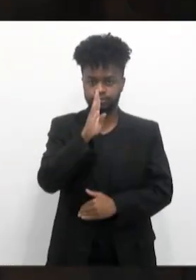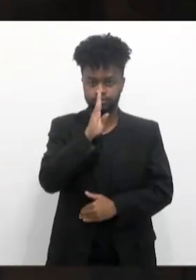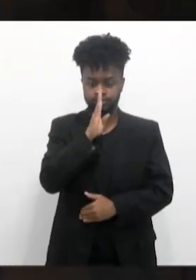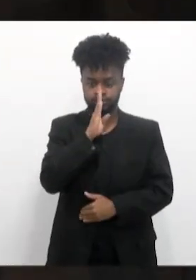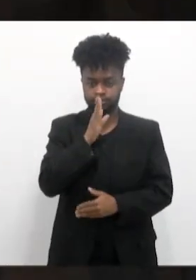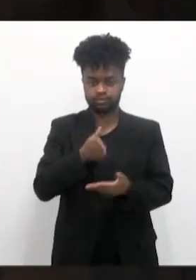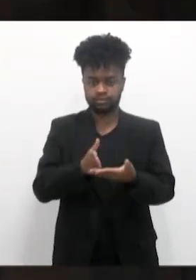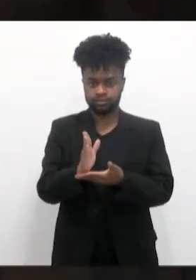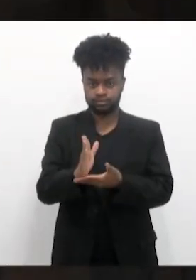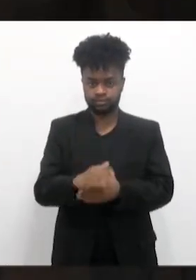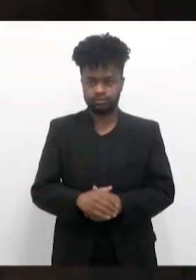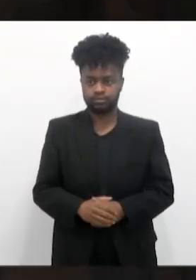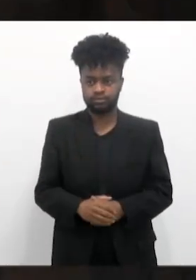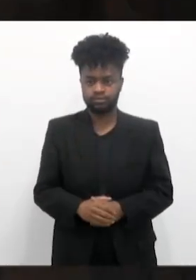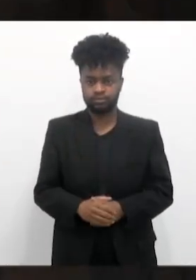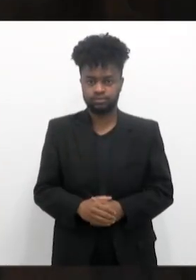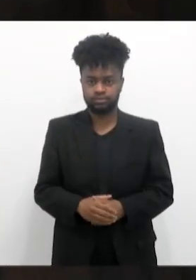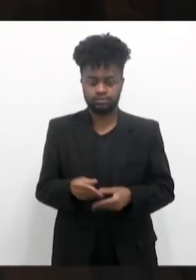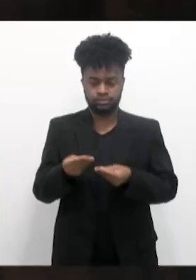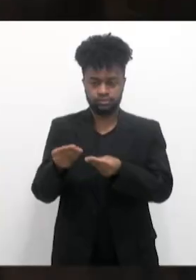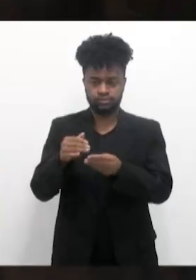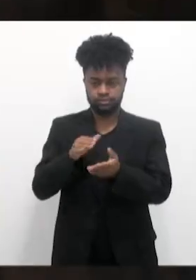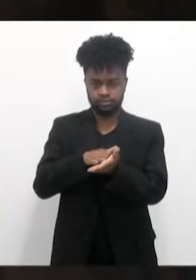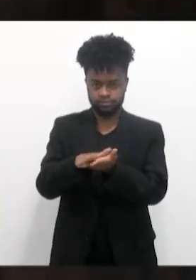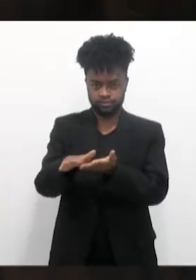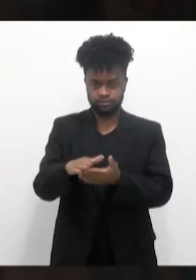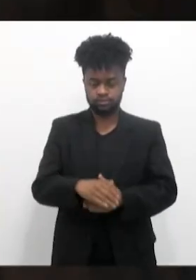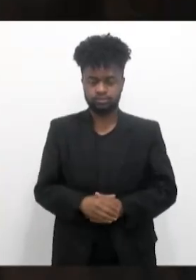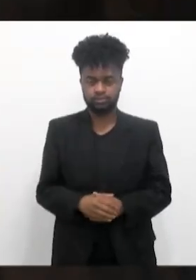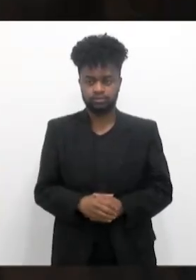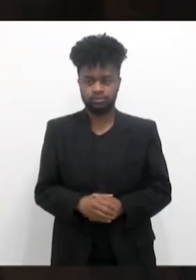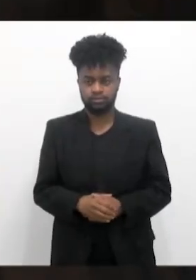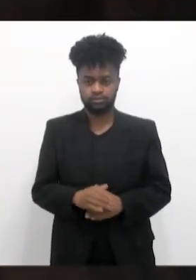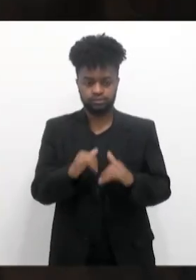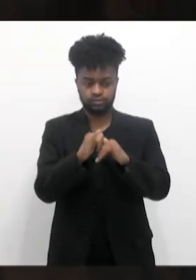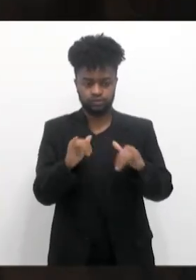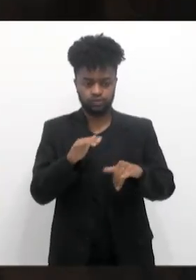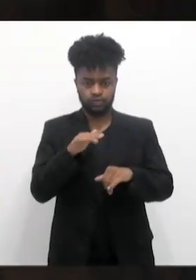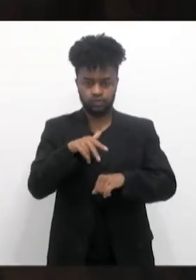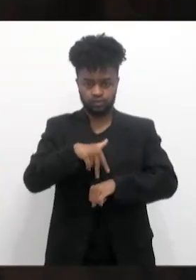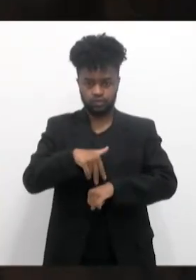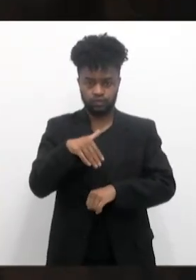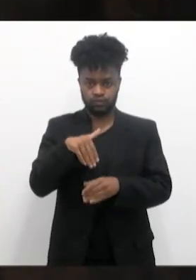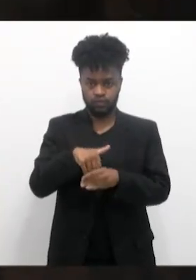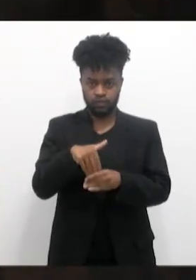estão. Aprovado, vai à promulgação. Para a declaração de voto.